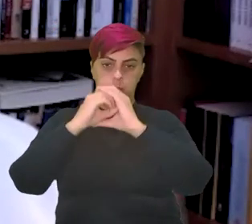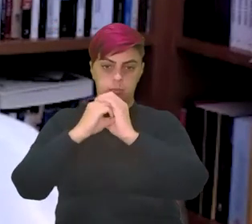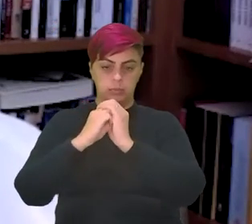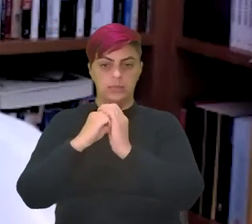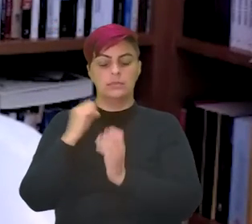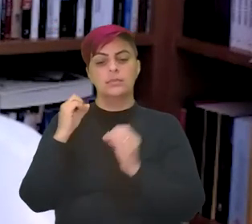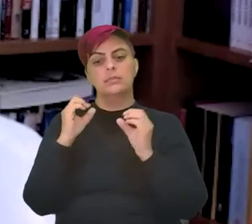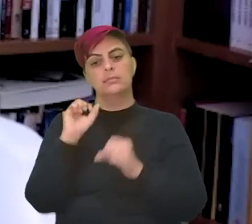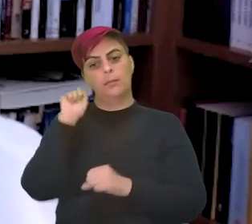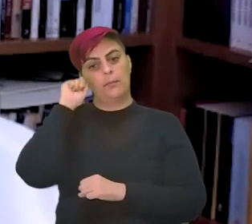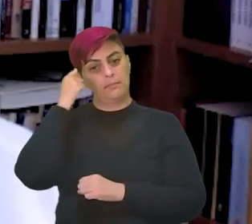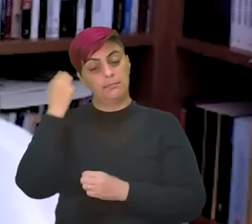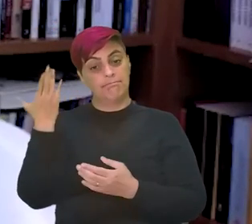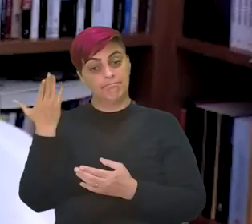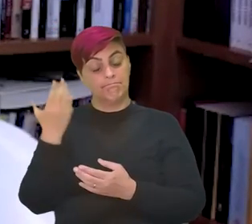Recomendo a vocês